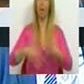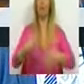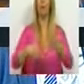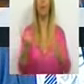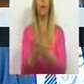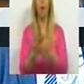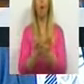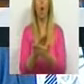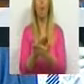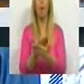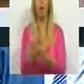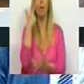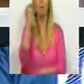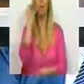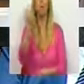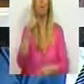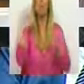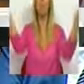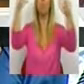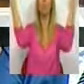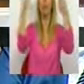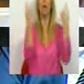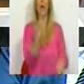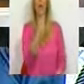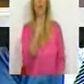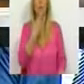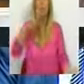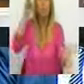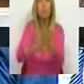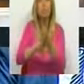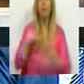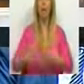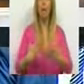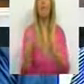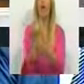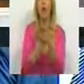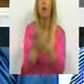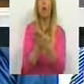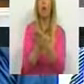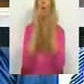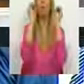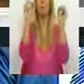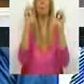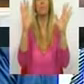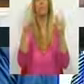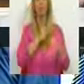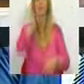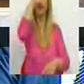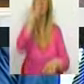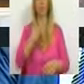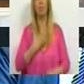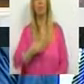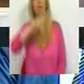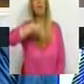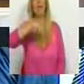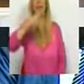nada. Muita propaganda, mas nada de atividade económica. Mas, Sr. Ministro, eu gostava que nos esclarecesse definitivamente um